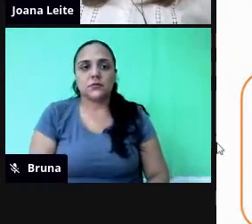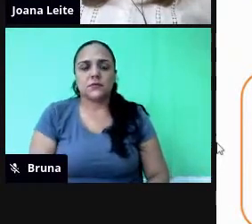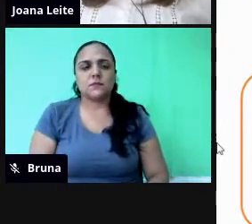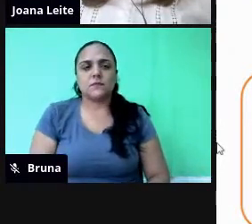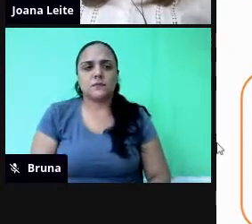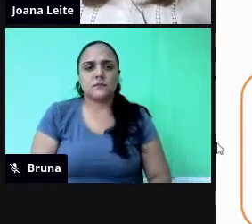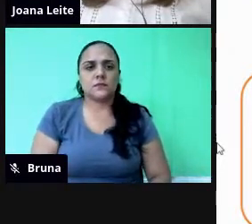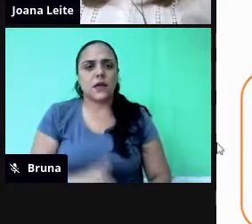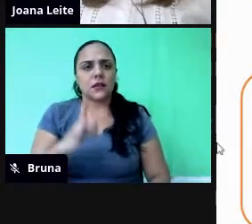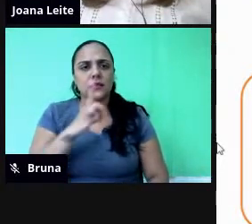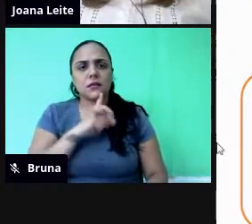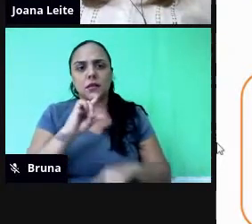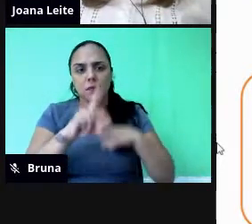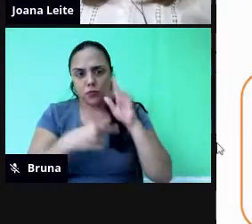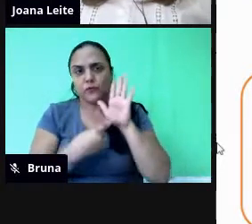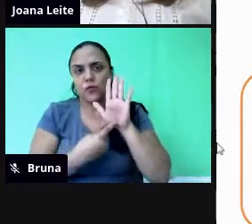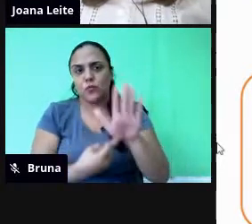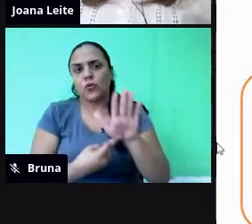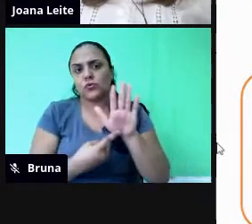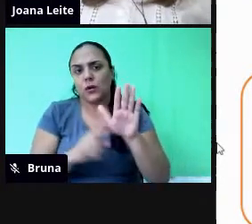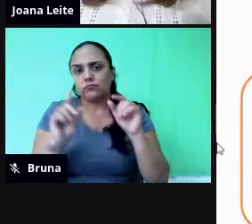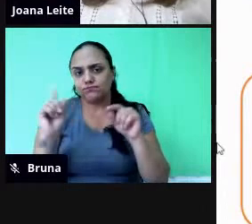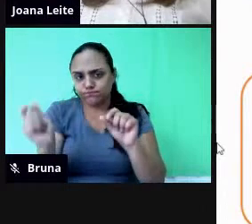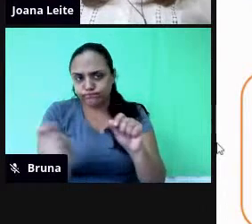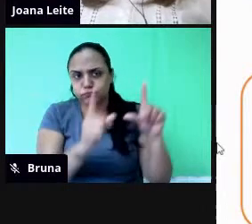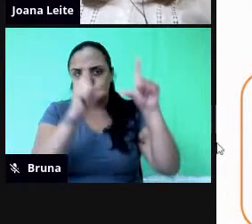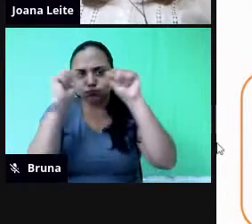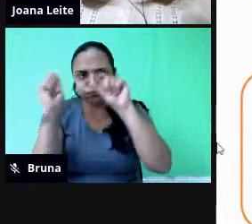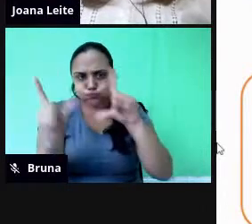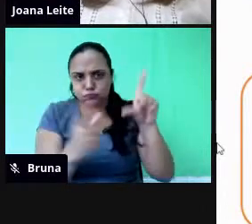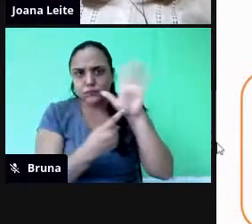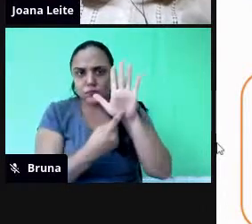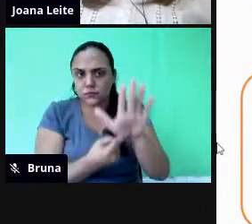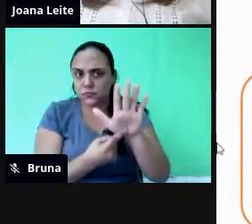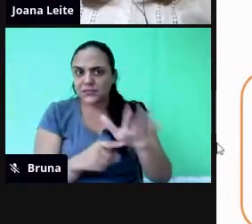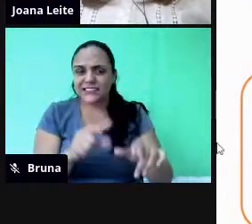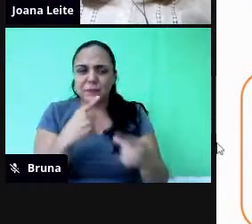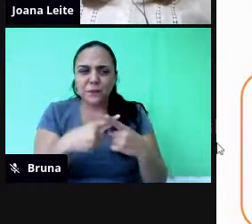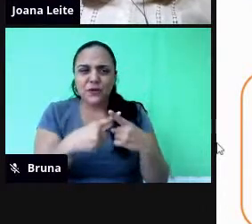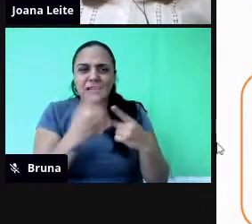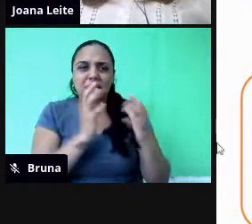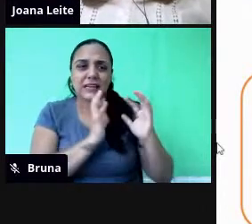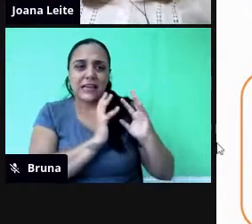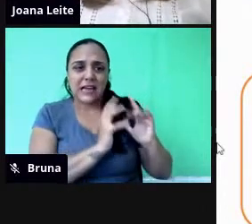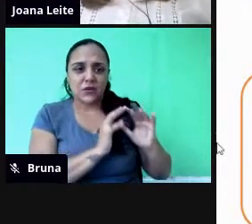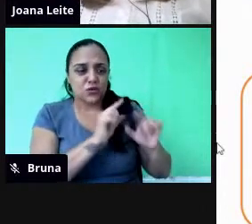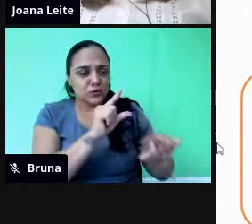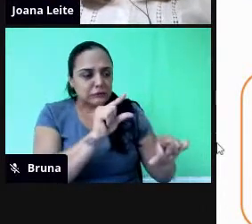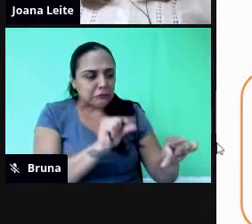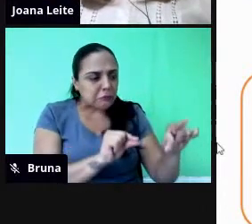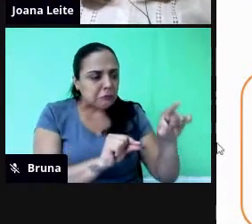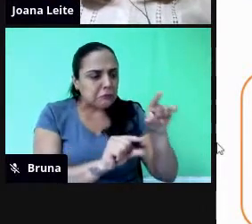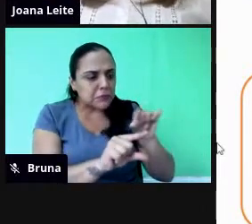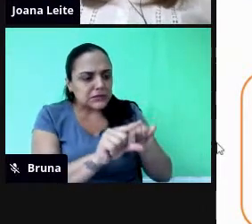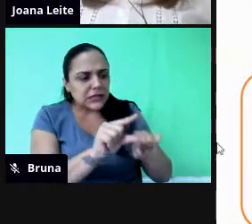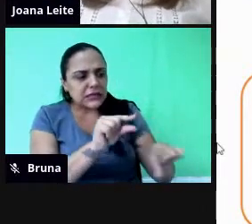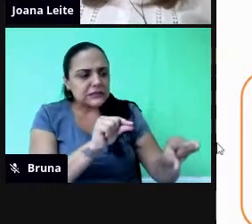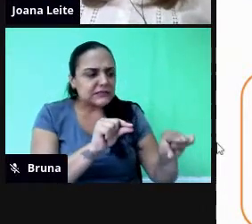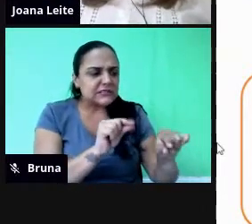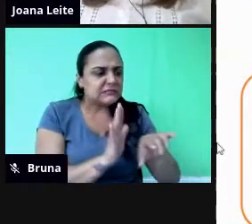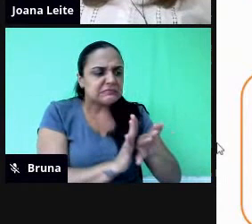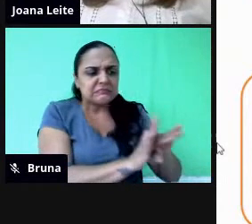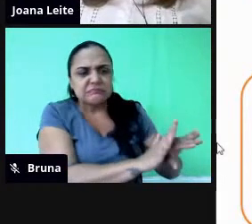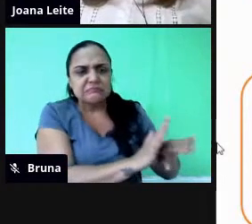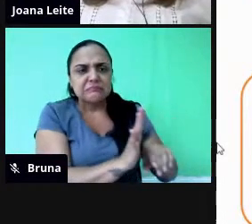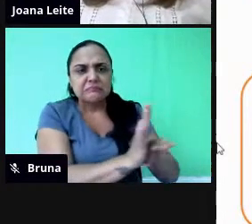eu trouxe alguns dados para vocês em relação a isso, é mais comum seletividade alimentar em crianças com atraso de desenvolvimento do que